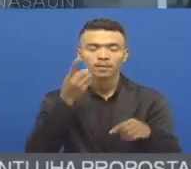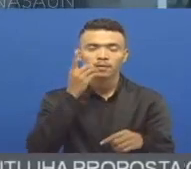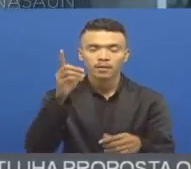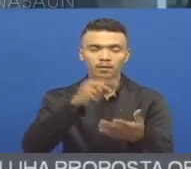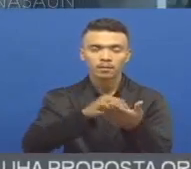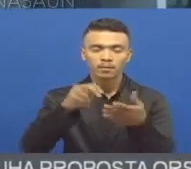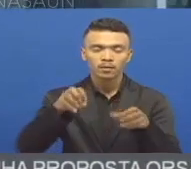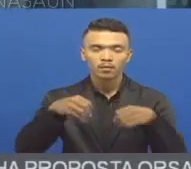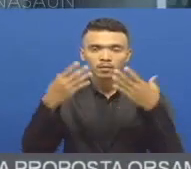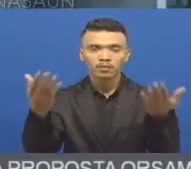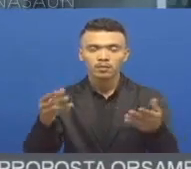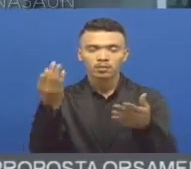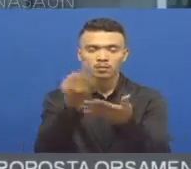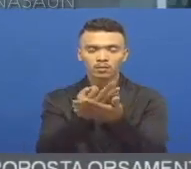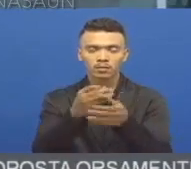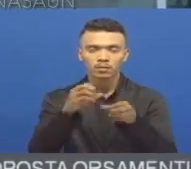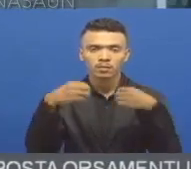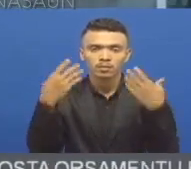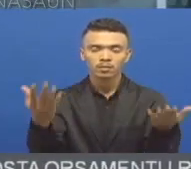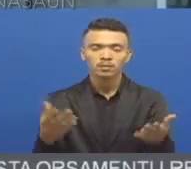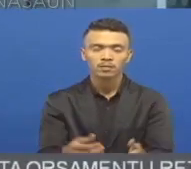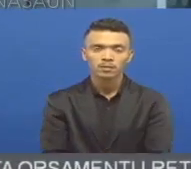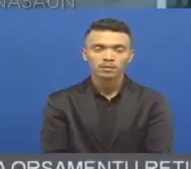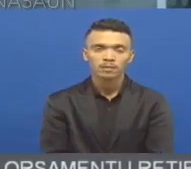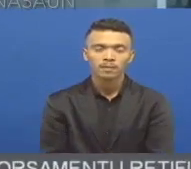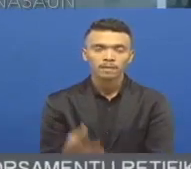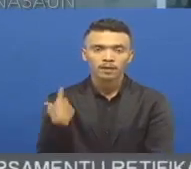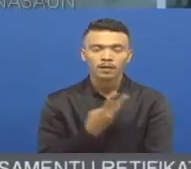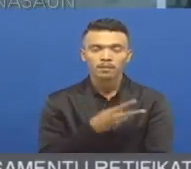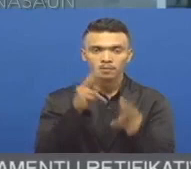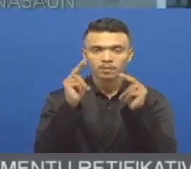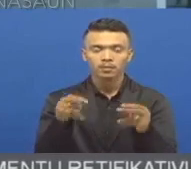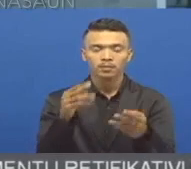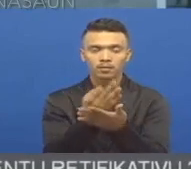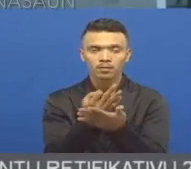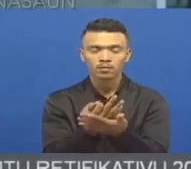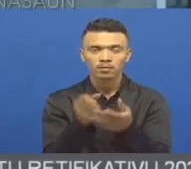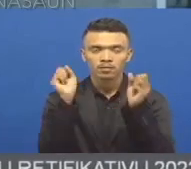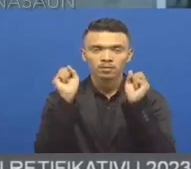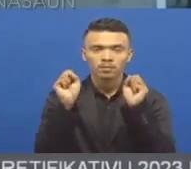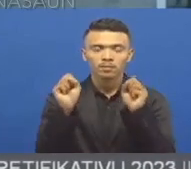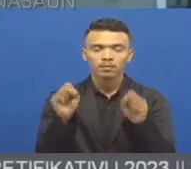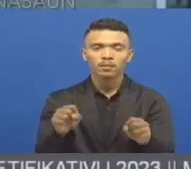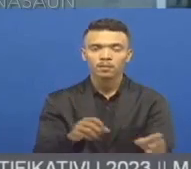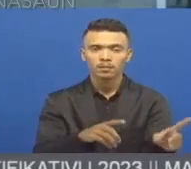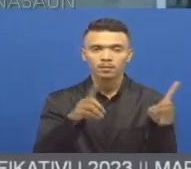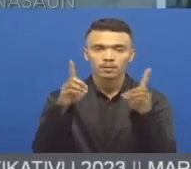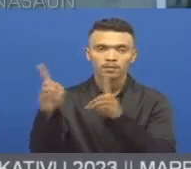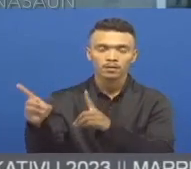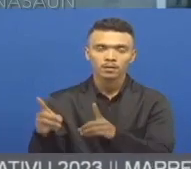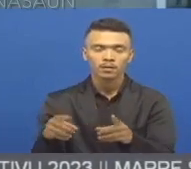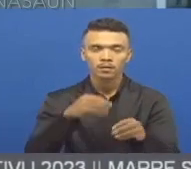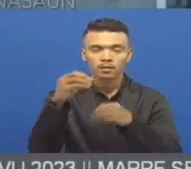Mas o que é certo, a mim precisa o san balu, a tu bele reestabelecer